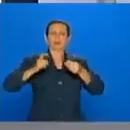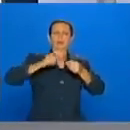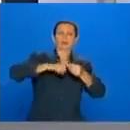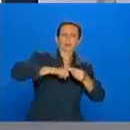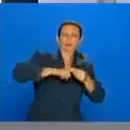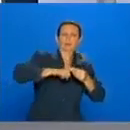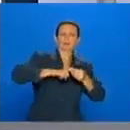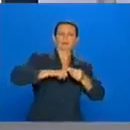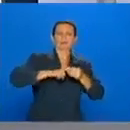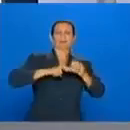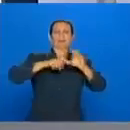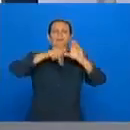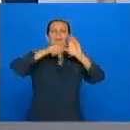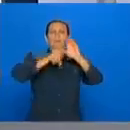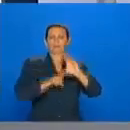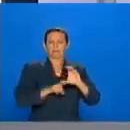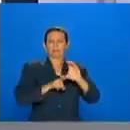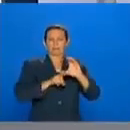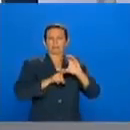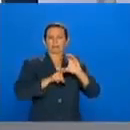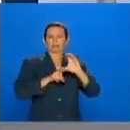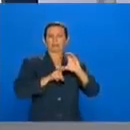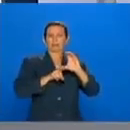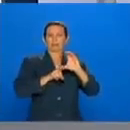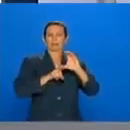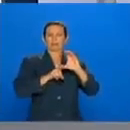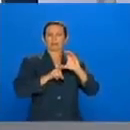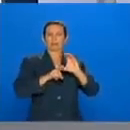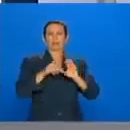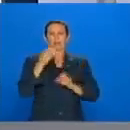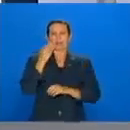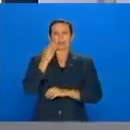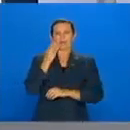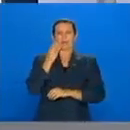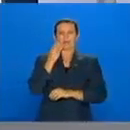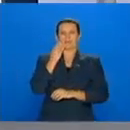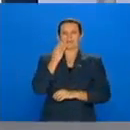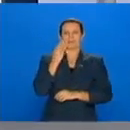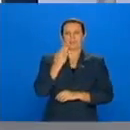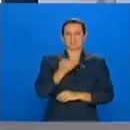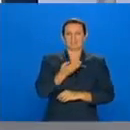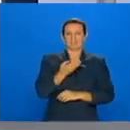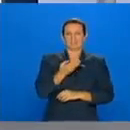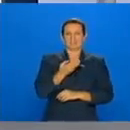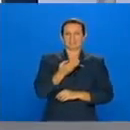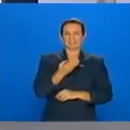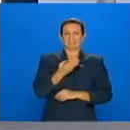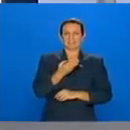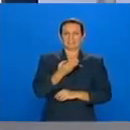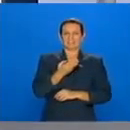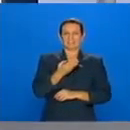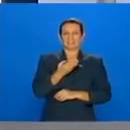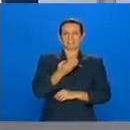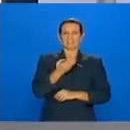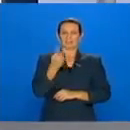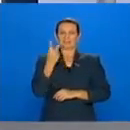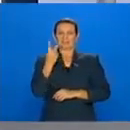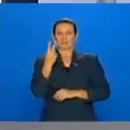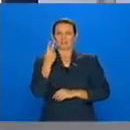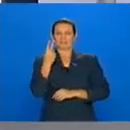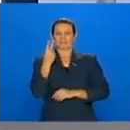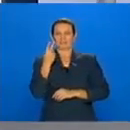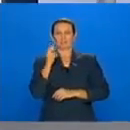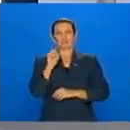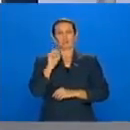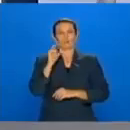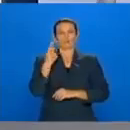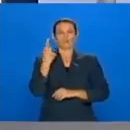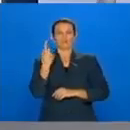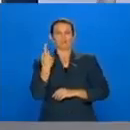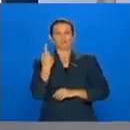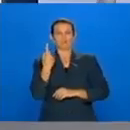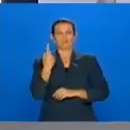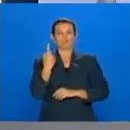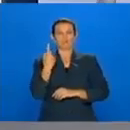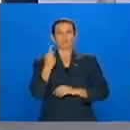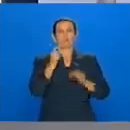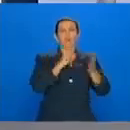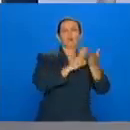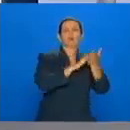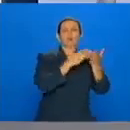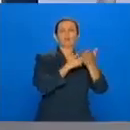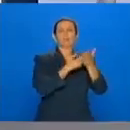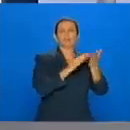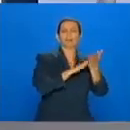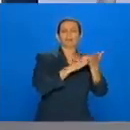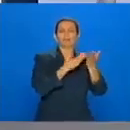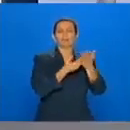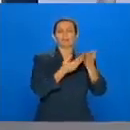naquele momento, a hora que se realizou o sinal, com os 2 dedos, enfim, eu não